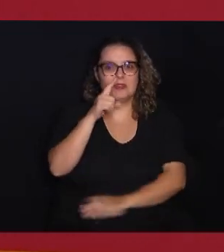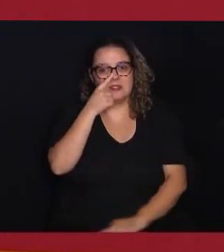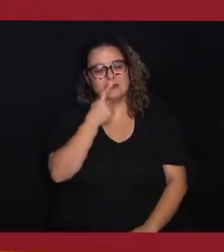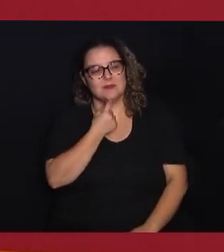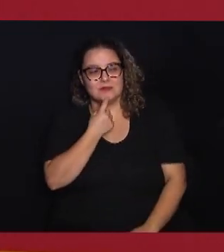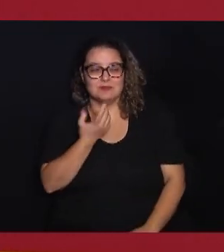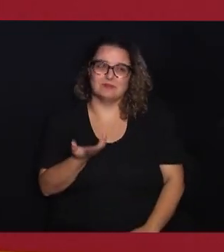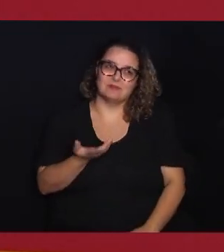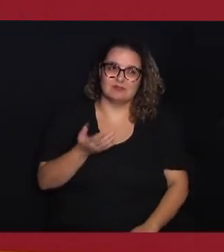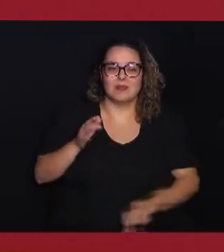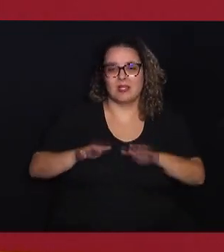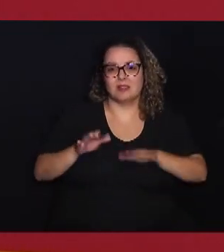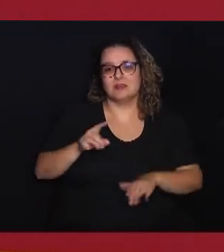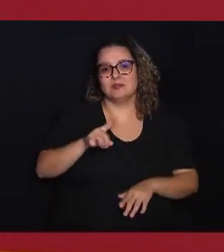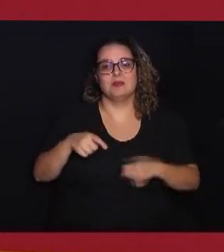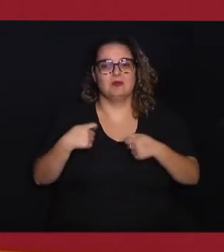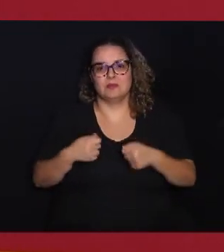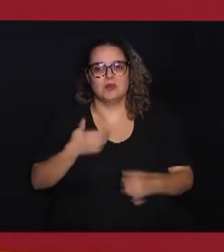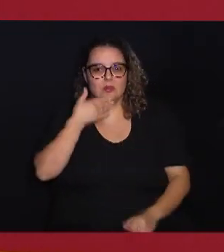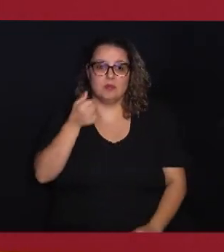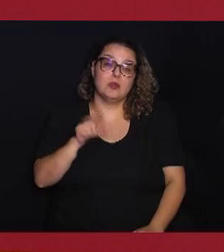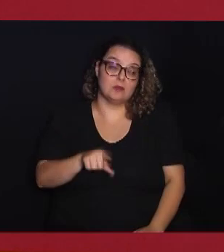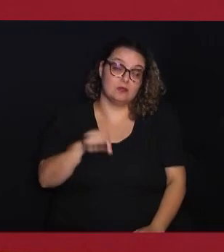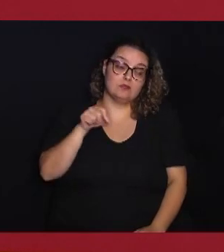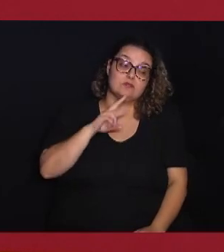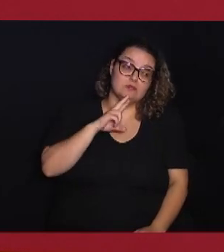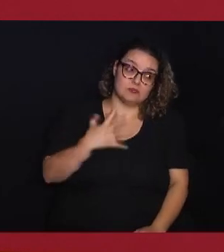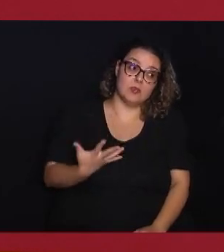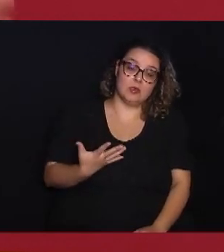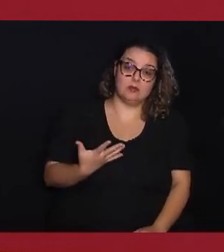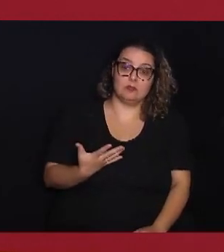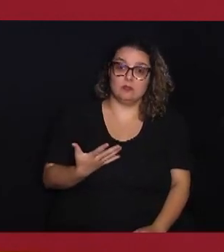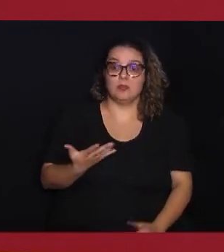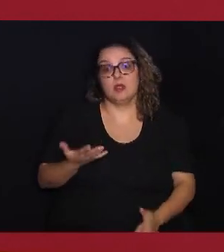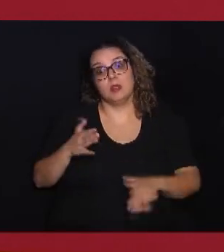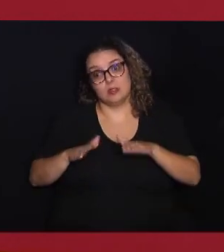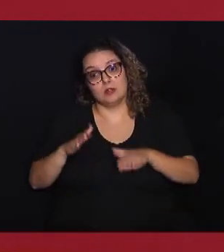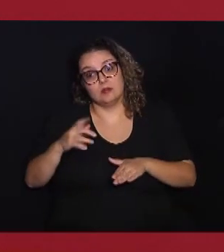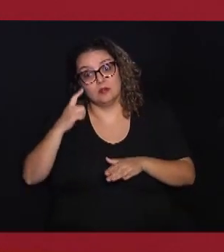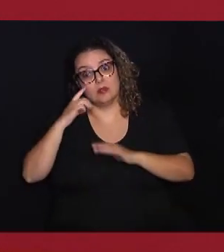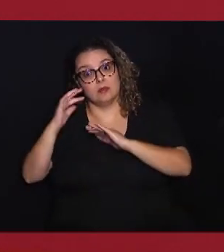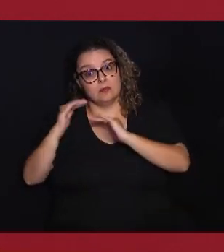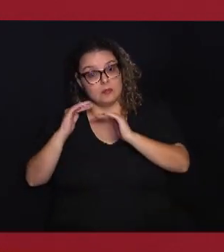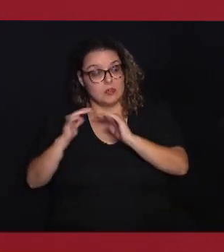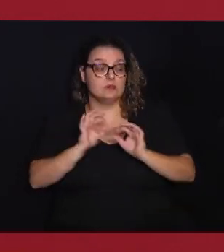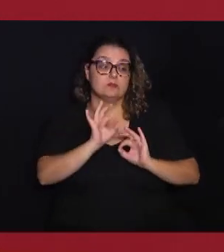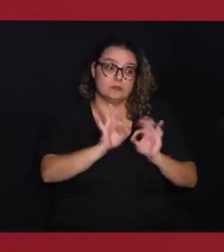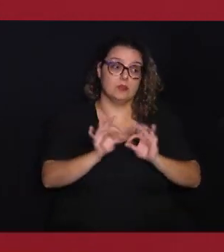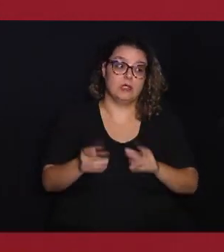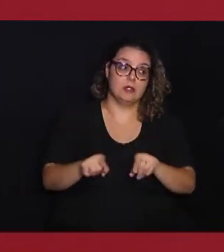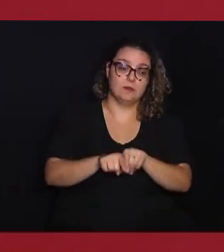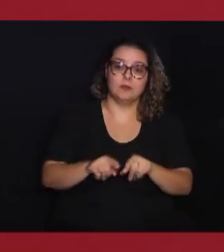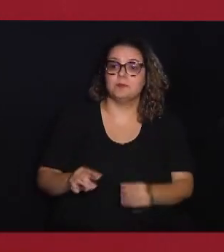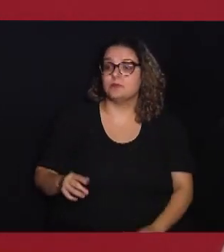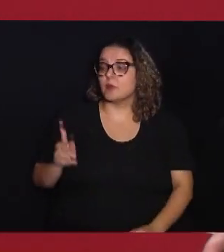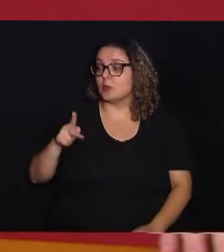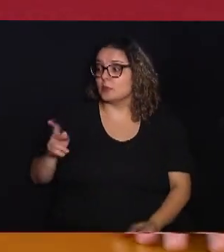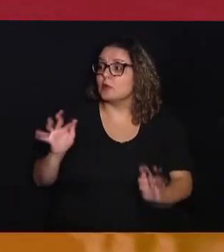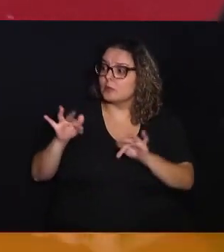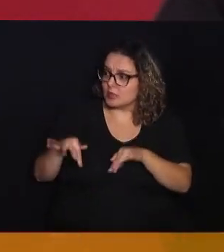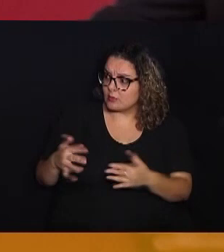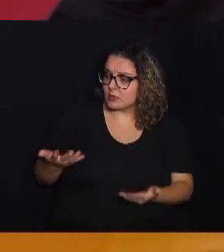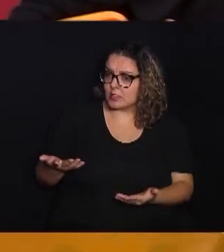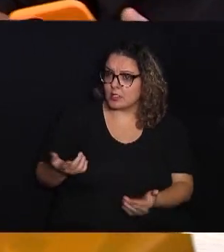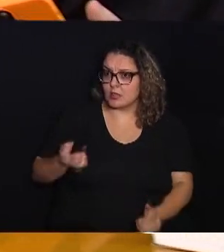vermelha, talvez não seja necessariamente a melhor solução, ainda que talvez seja a hora de começar a planejar também. Professor, para a gente